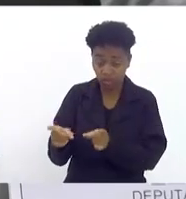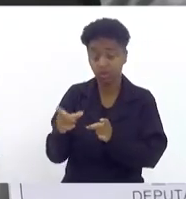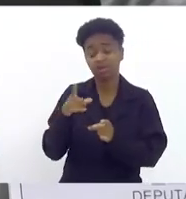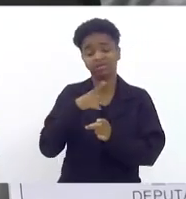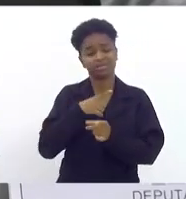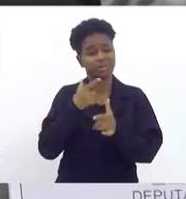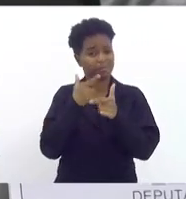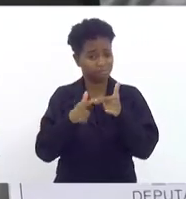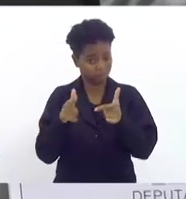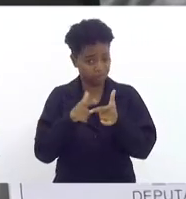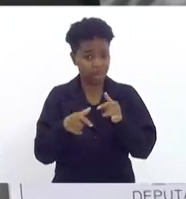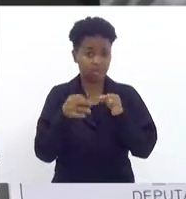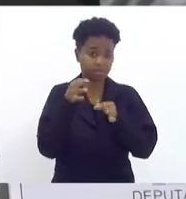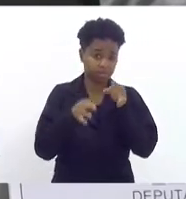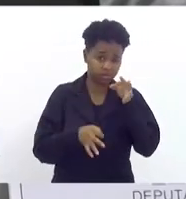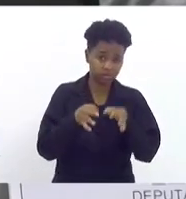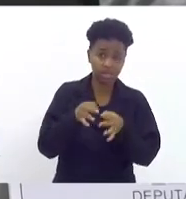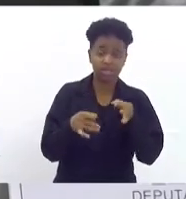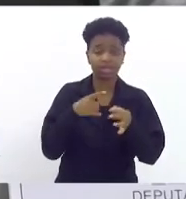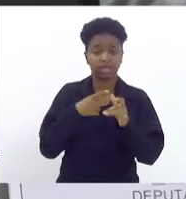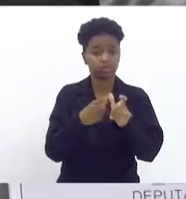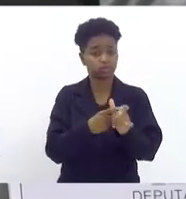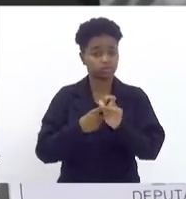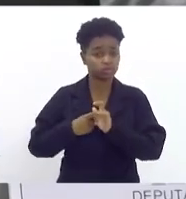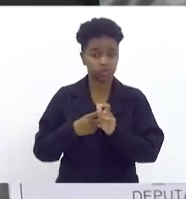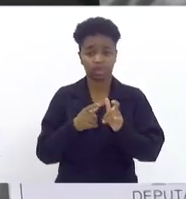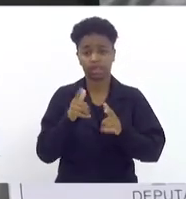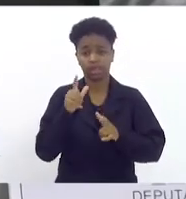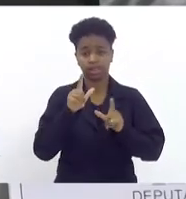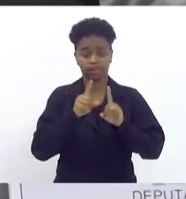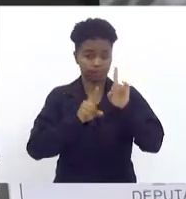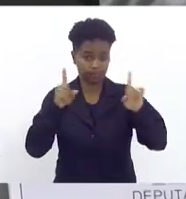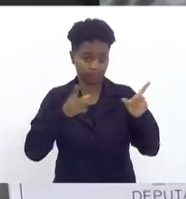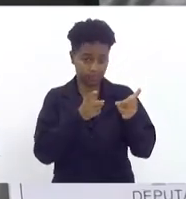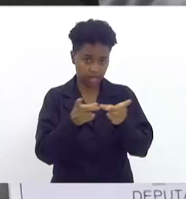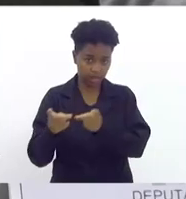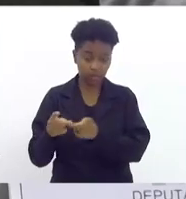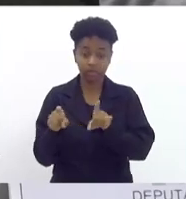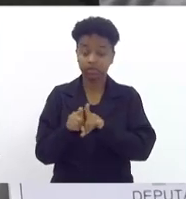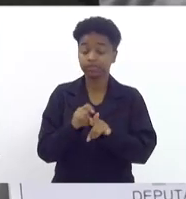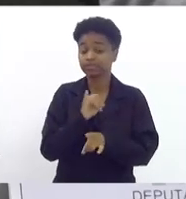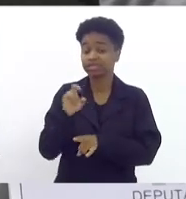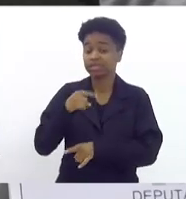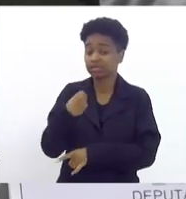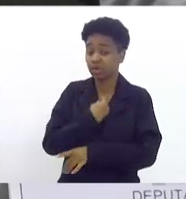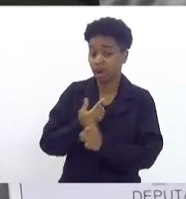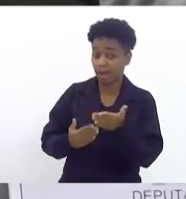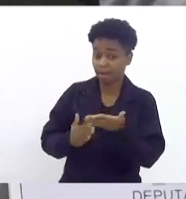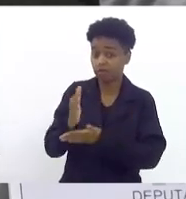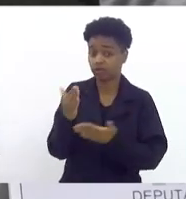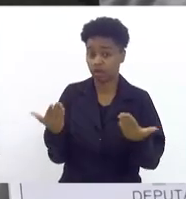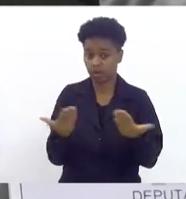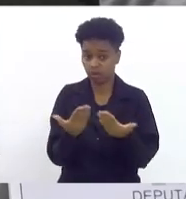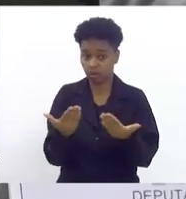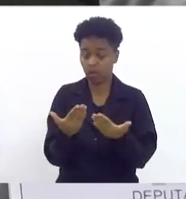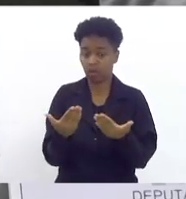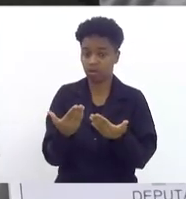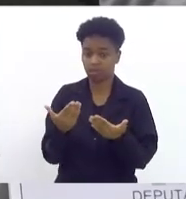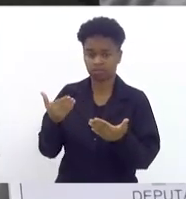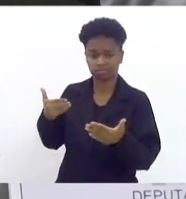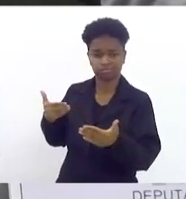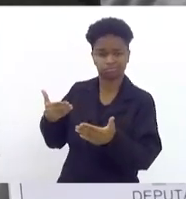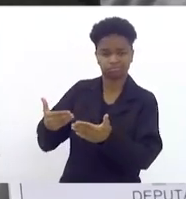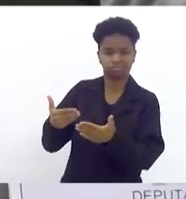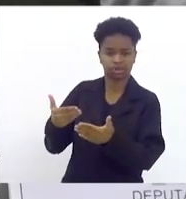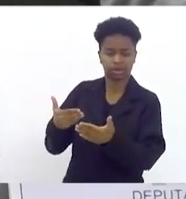haver judicialização, suspensão do leilão. Ou, se nós aqui aprovamos agora recentemente a questão